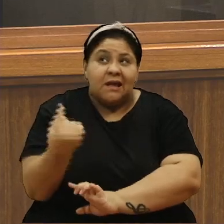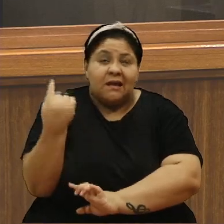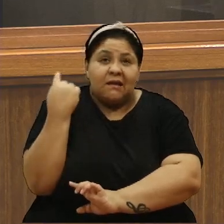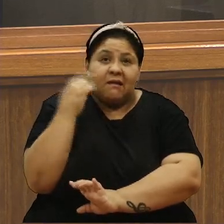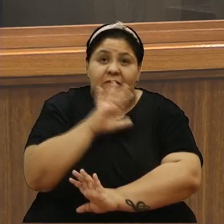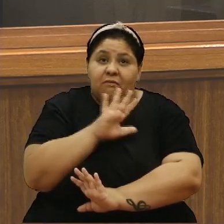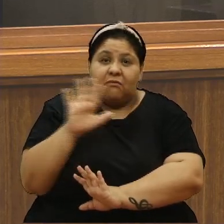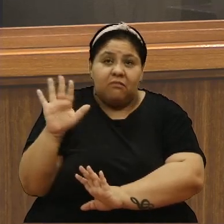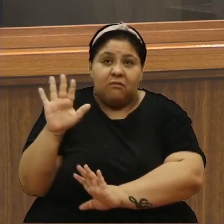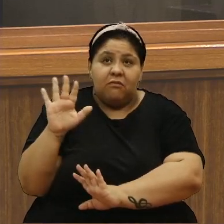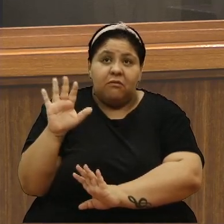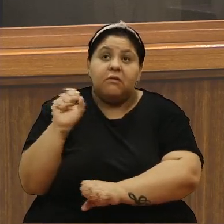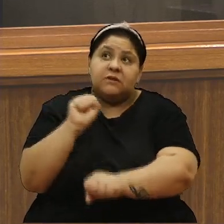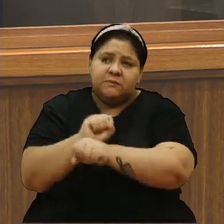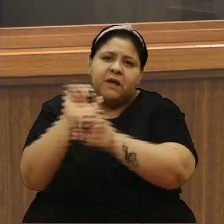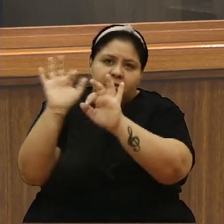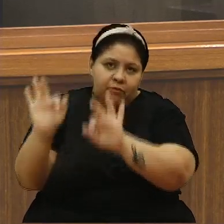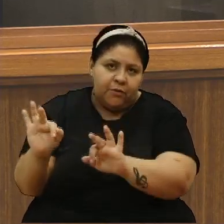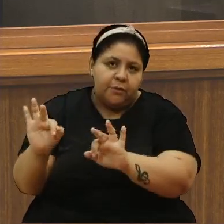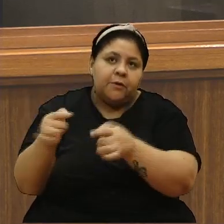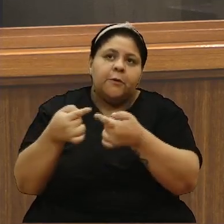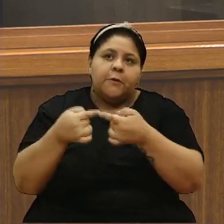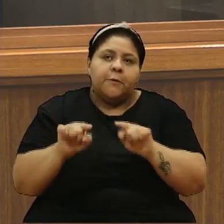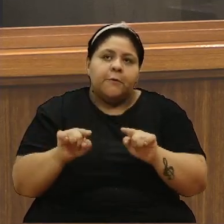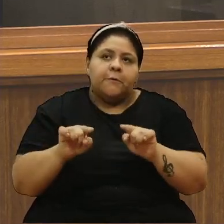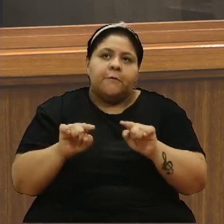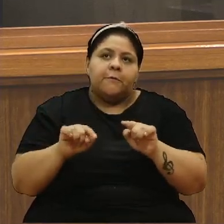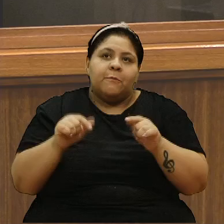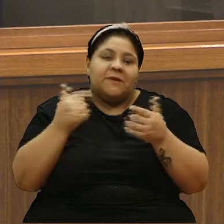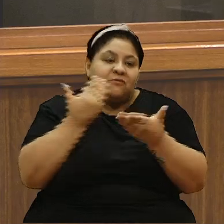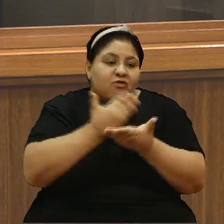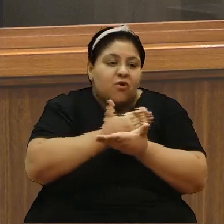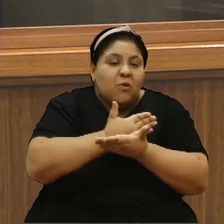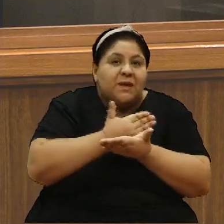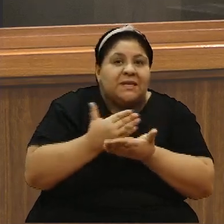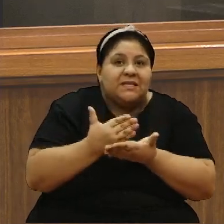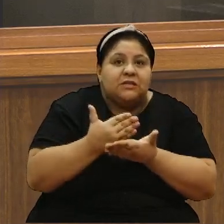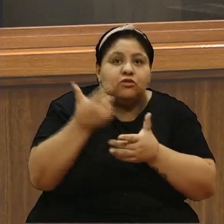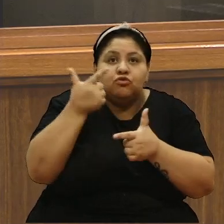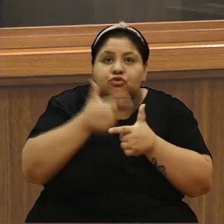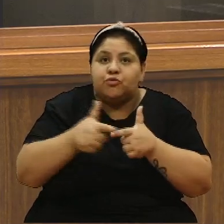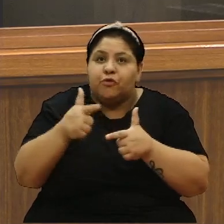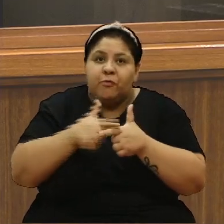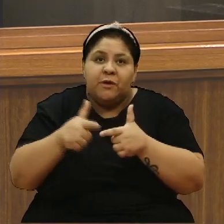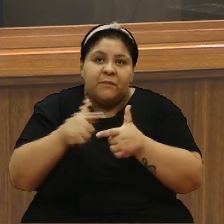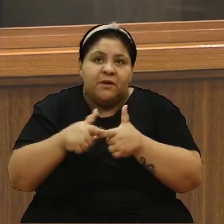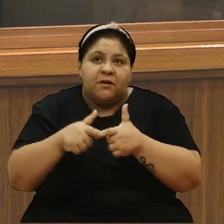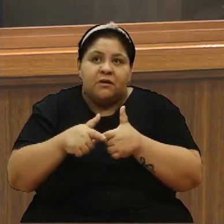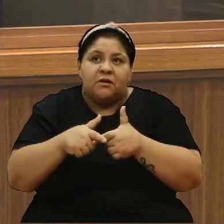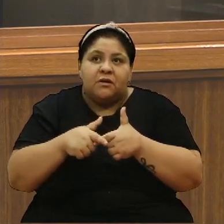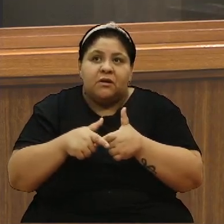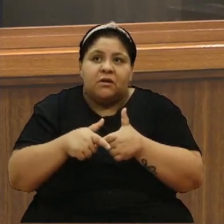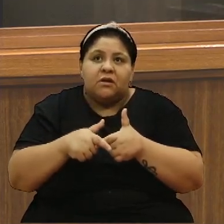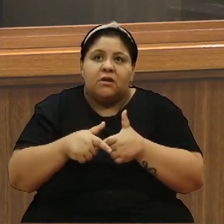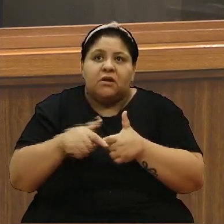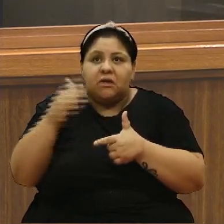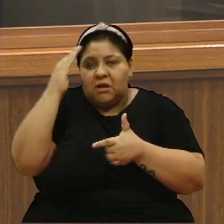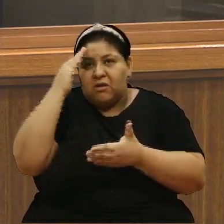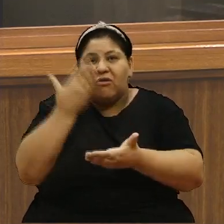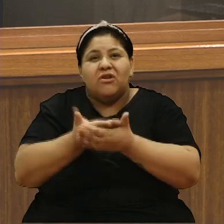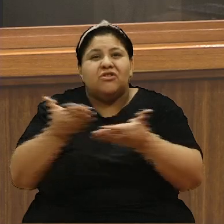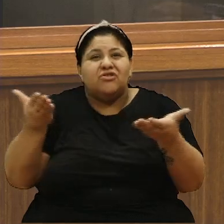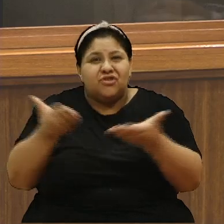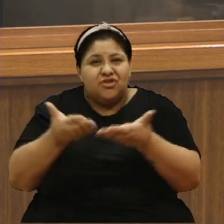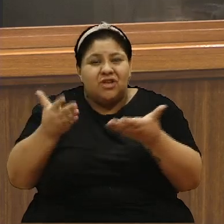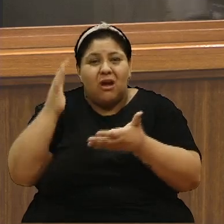um fim, espera-se, né? Mas foi uma ponta de um ciclo que provavelmente já vem, muitas vezes, acontecendo declarar o voto, senhor problemas na